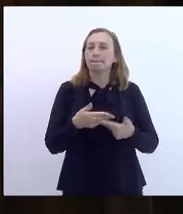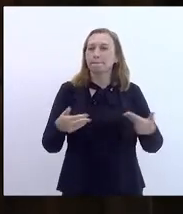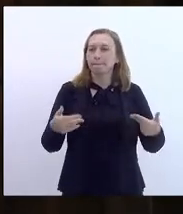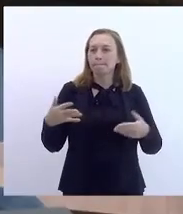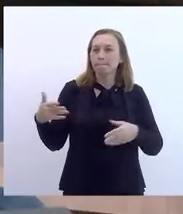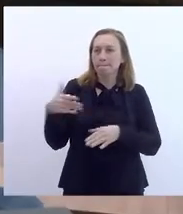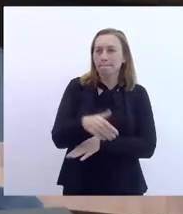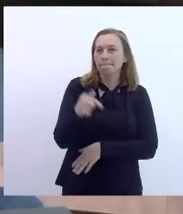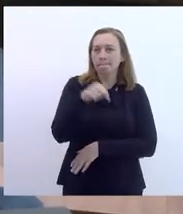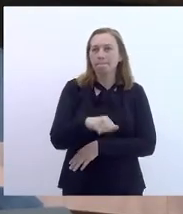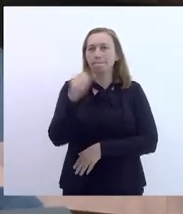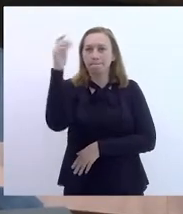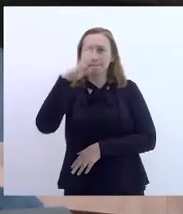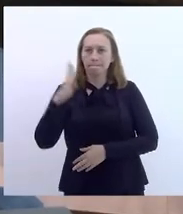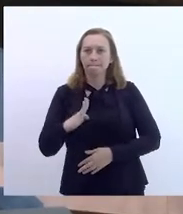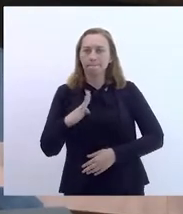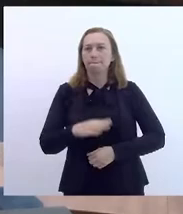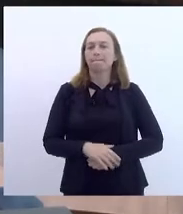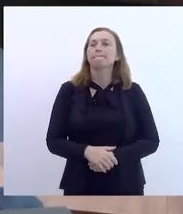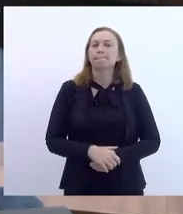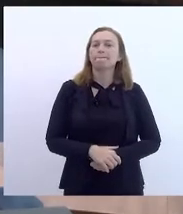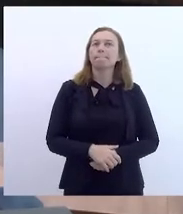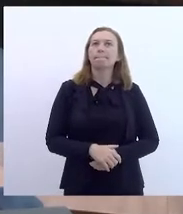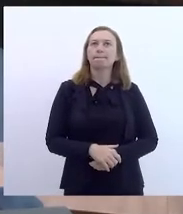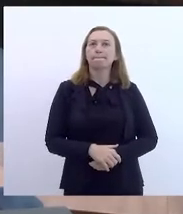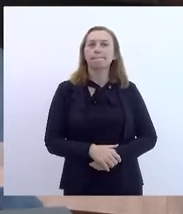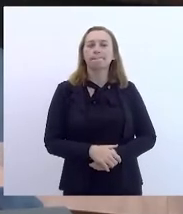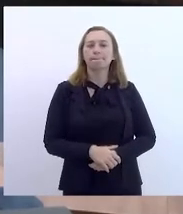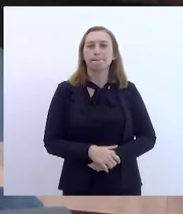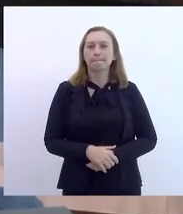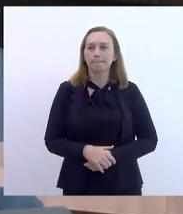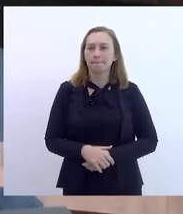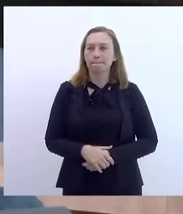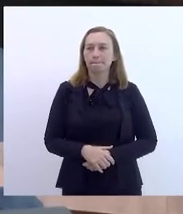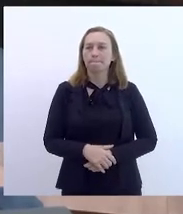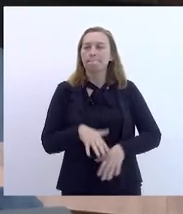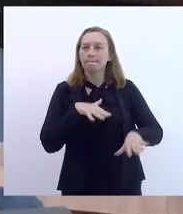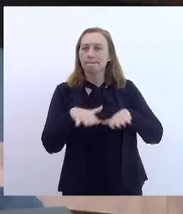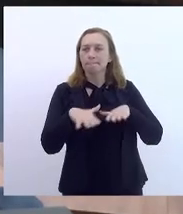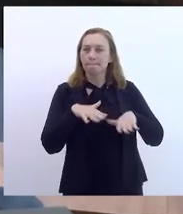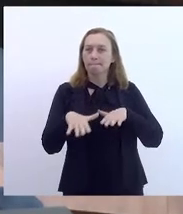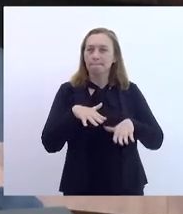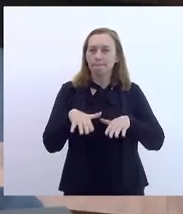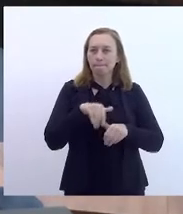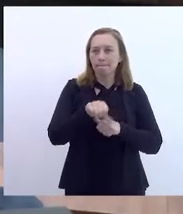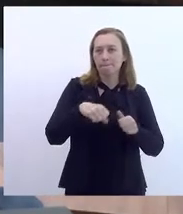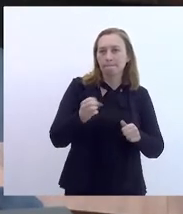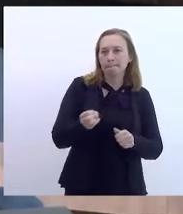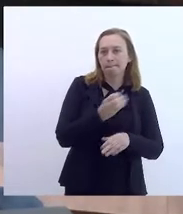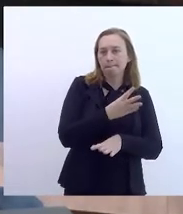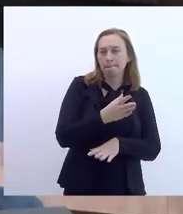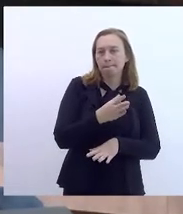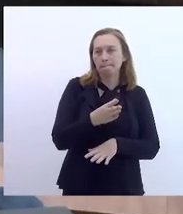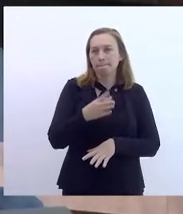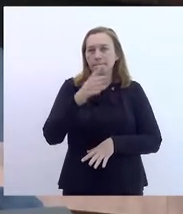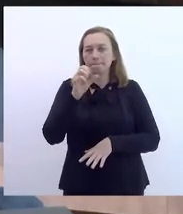especialmente Aqui no Brasil é ficam destaque aí para aqueles que vieram no movimento da reforma sanitária